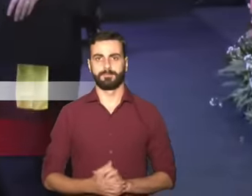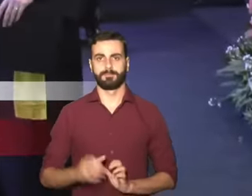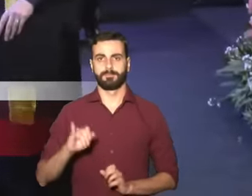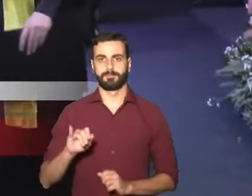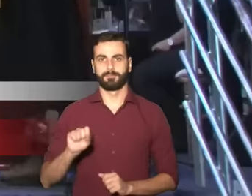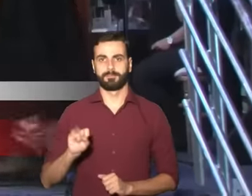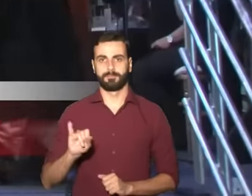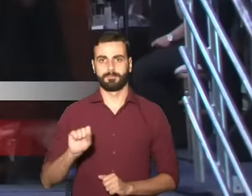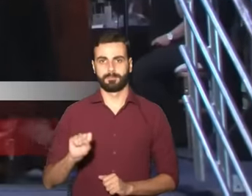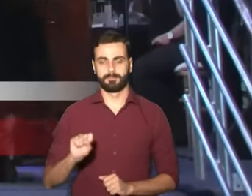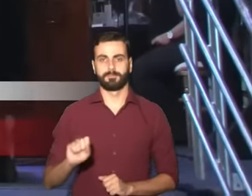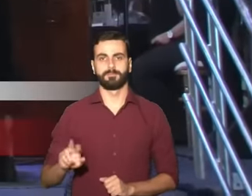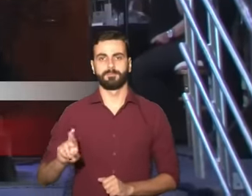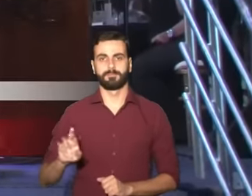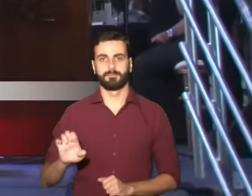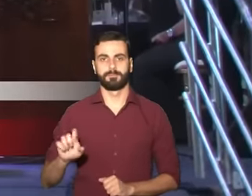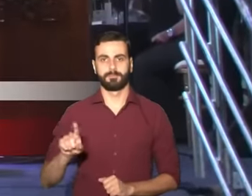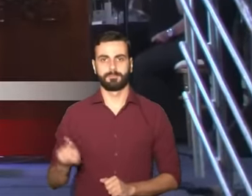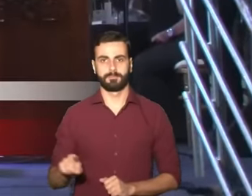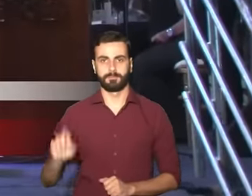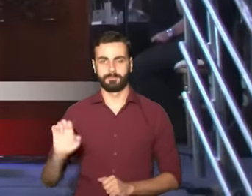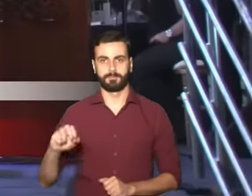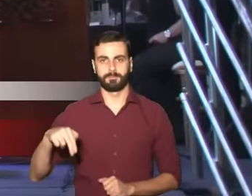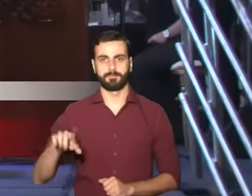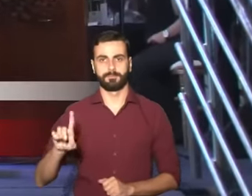Isis de Oliveira Rezende.